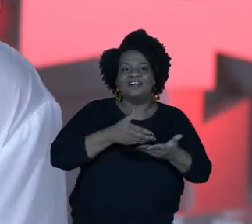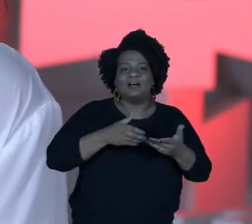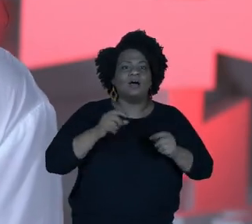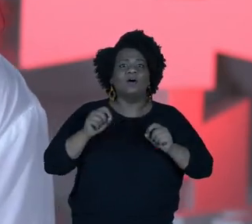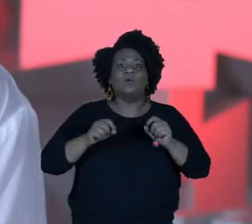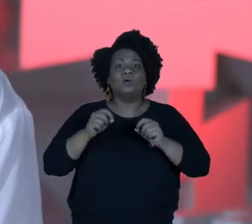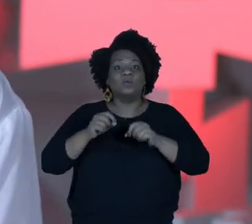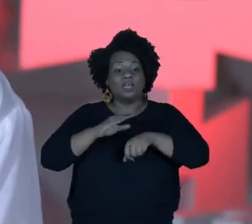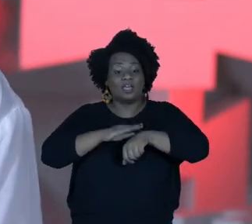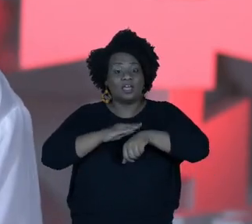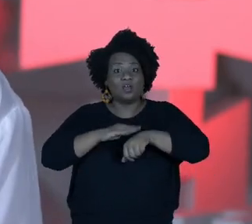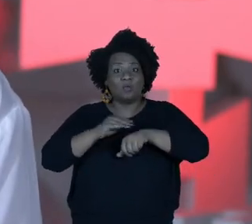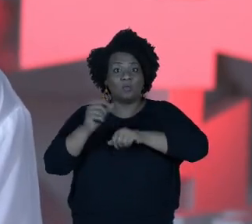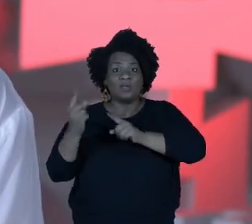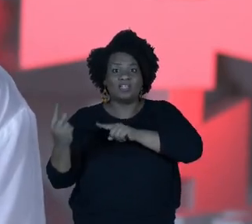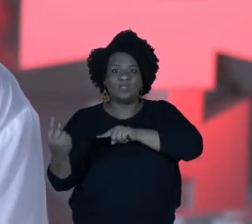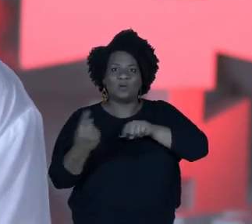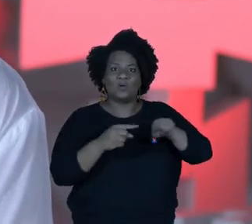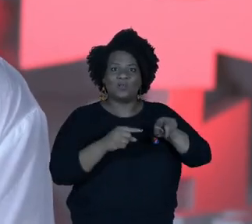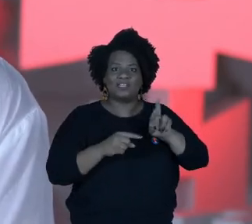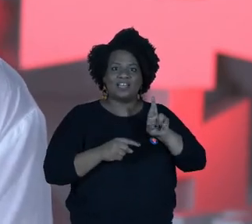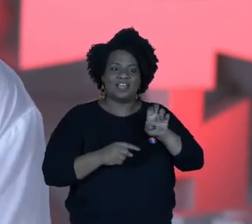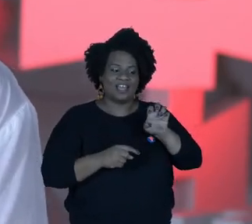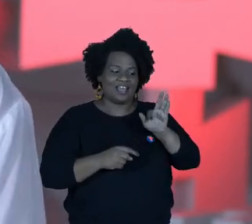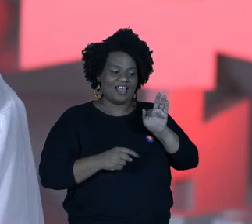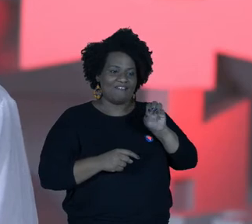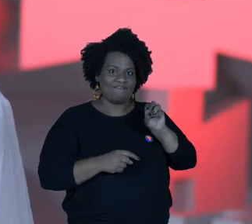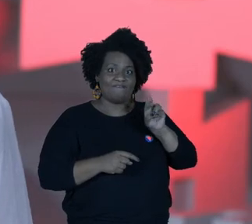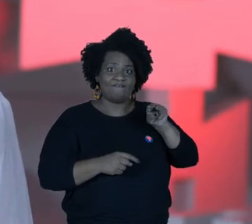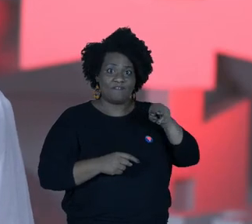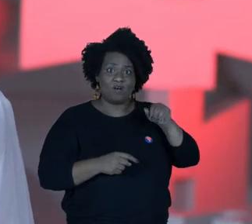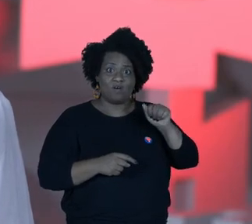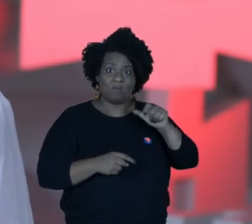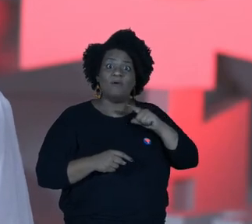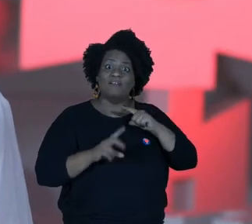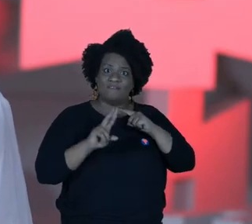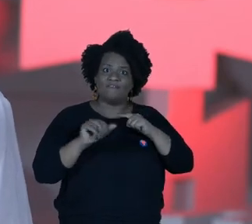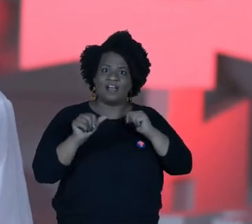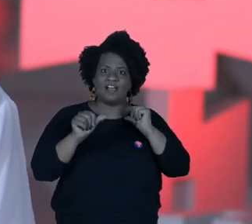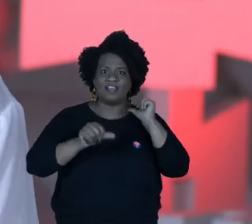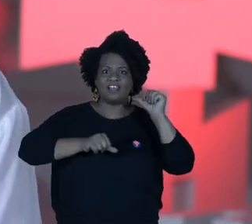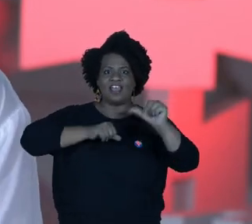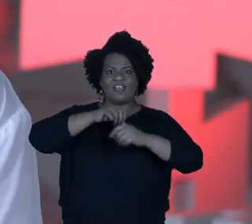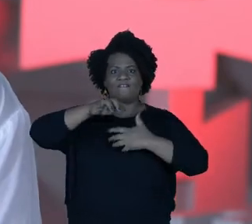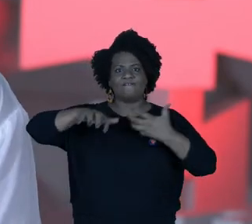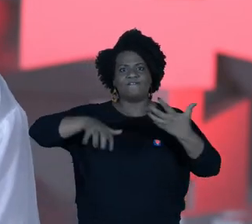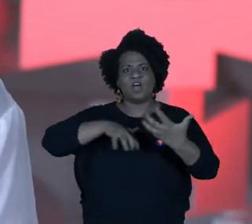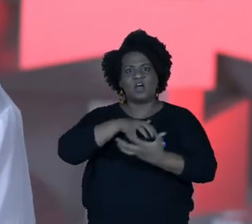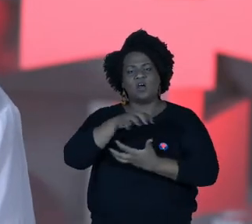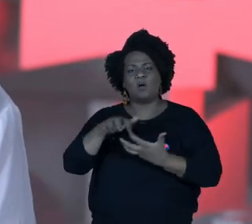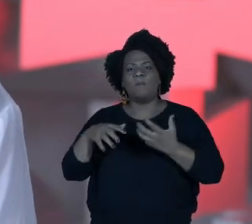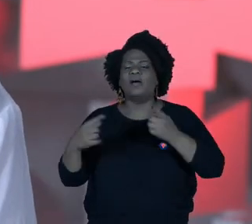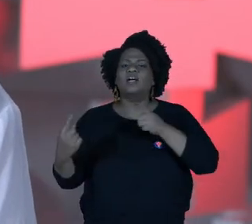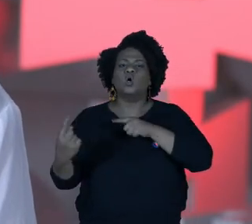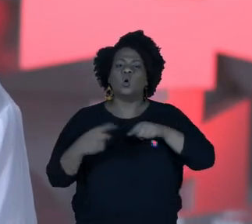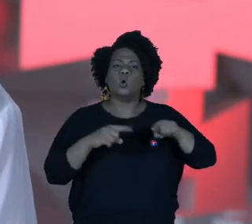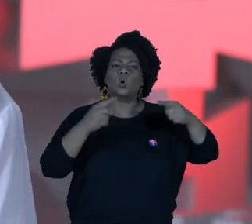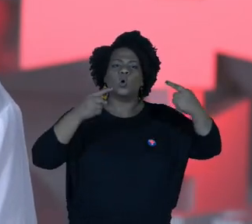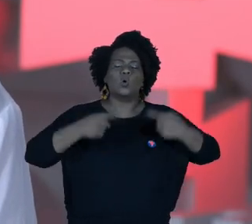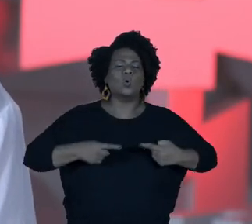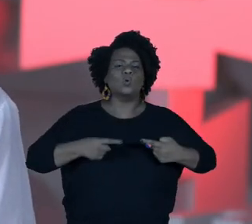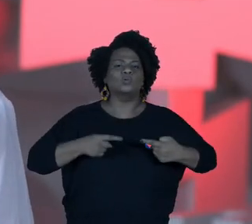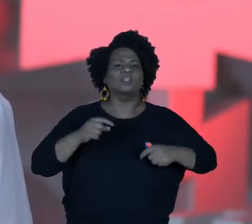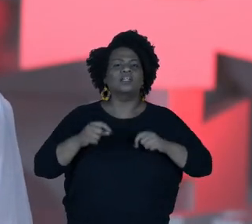da contrarreforma, que vai ser uma reação à reforma protestante. Então, essa contrarreforma,